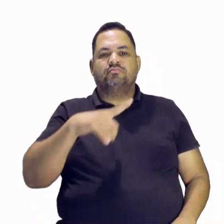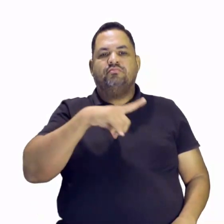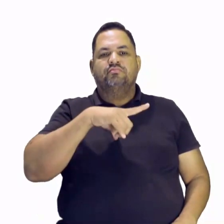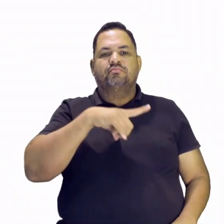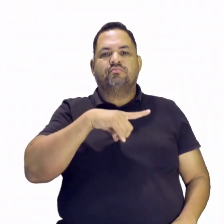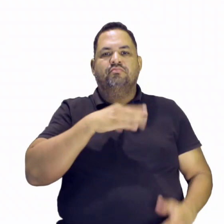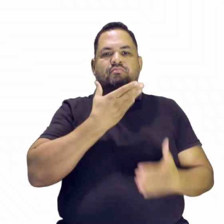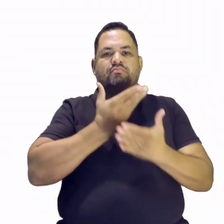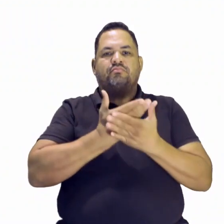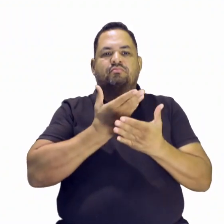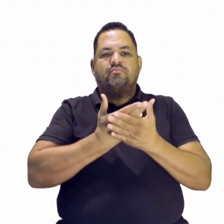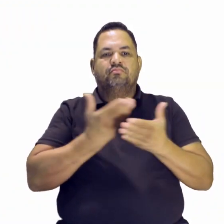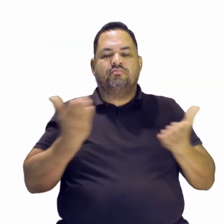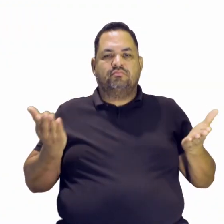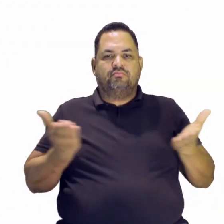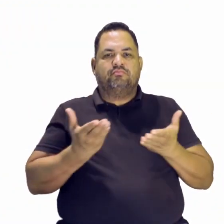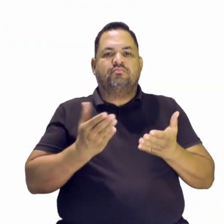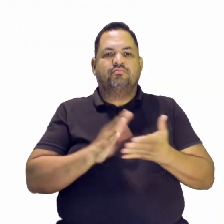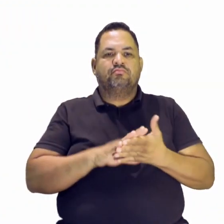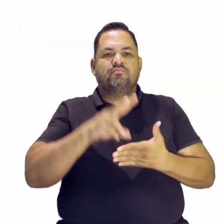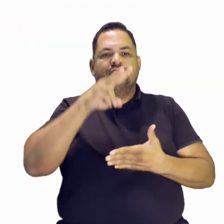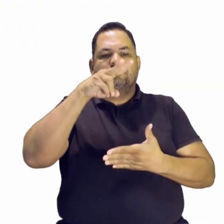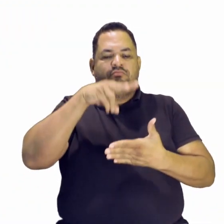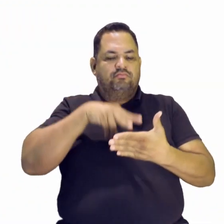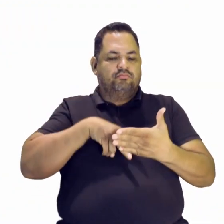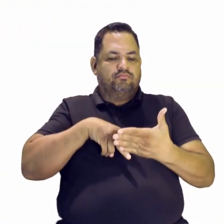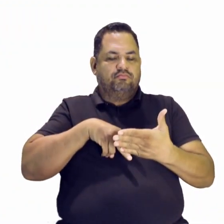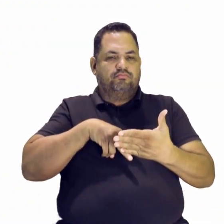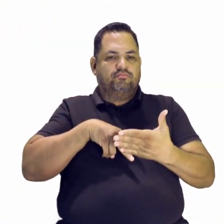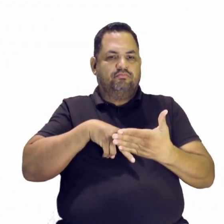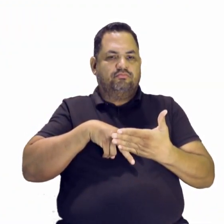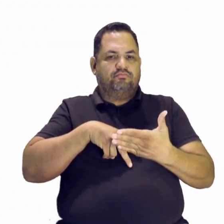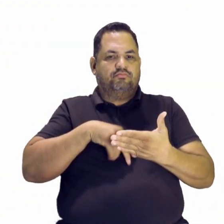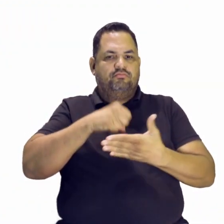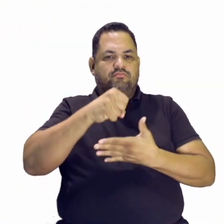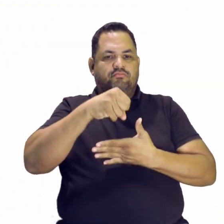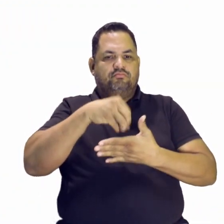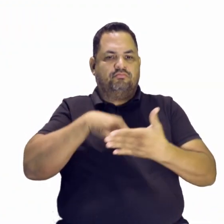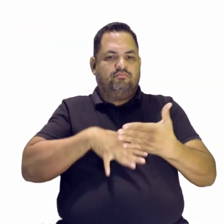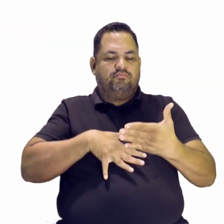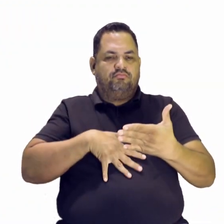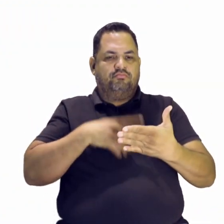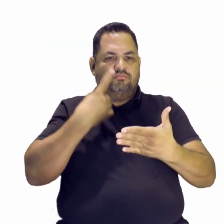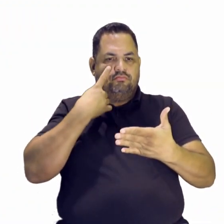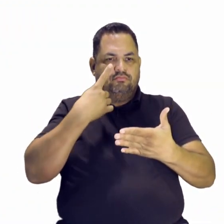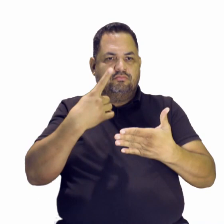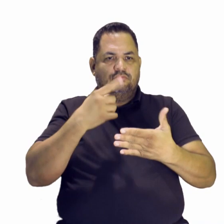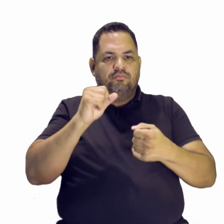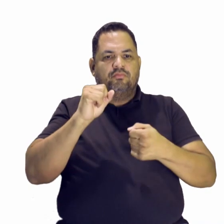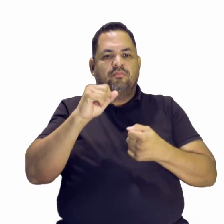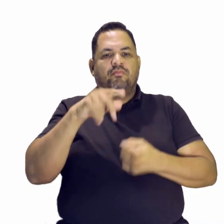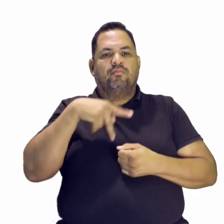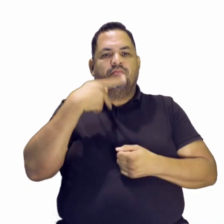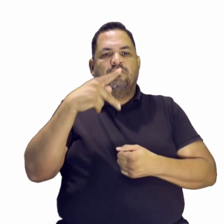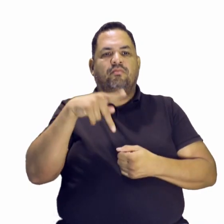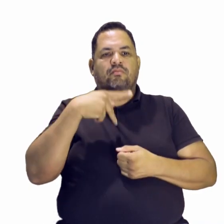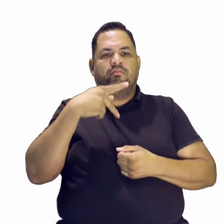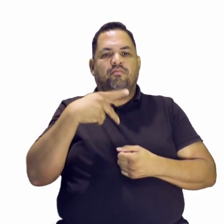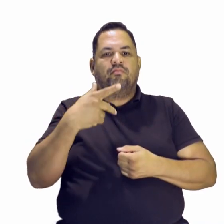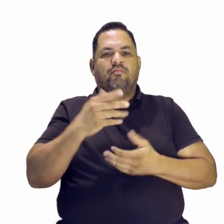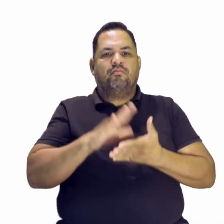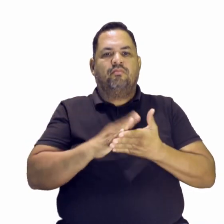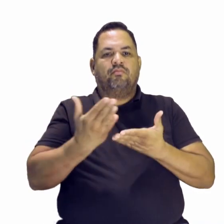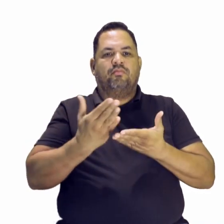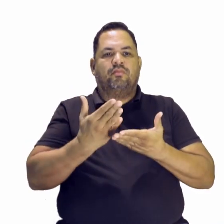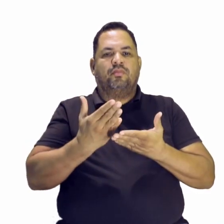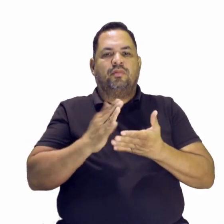de hoje. Lê comigo aí essa primeira questão. Olha só o que diz essa primeira questão. Fala aí sobre, né,